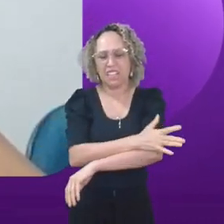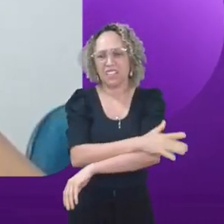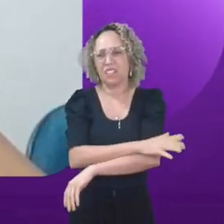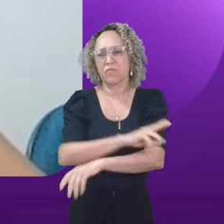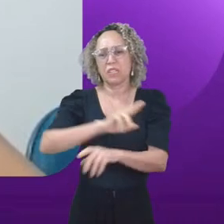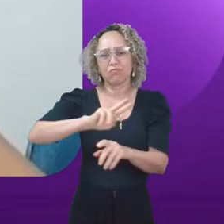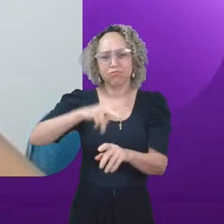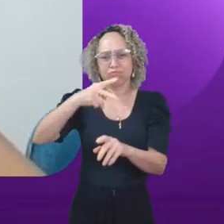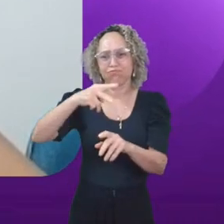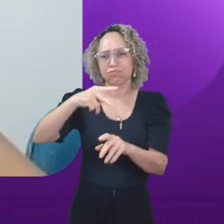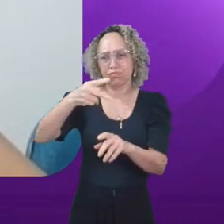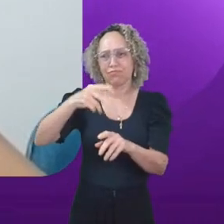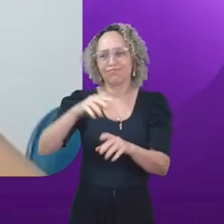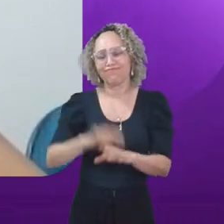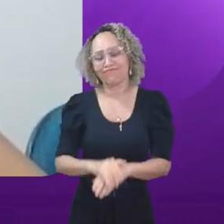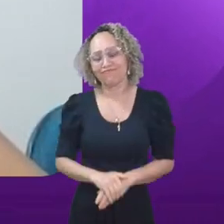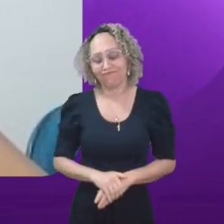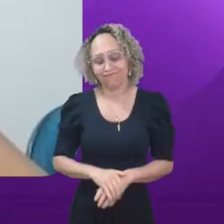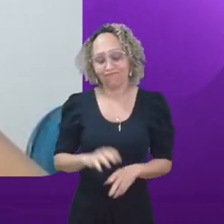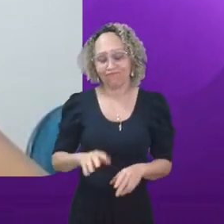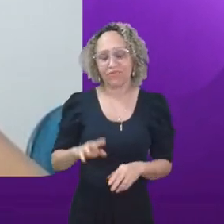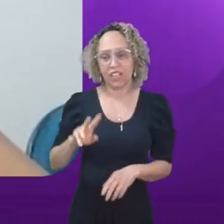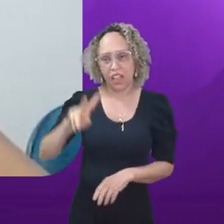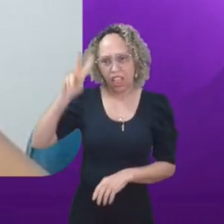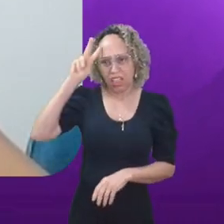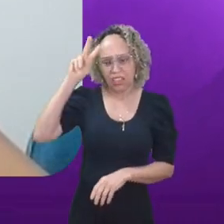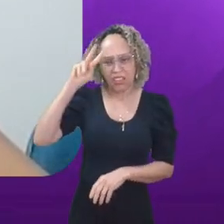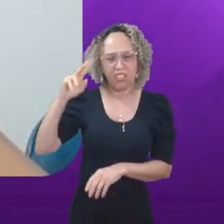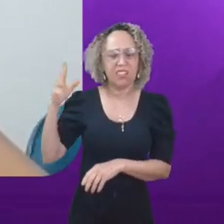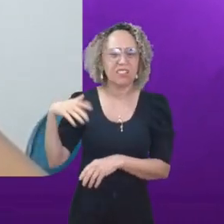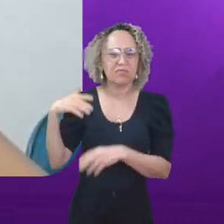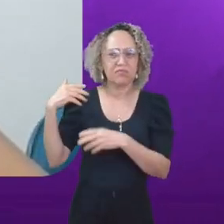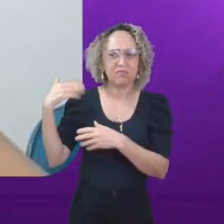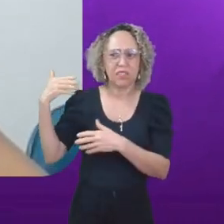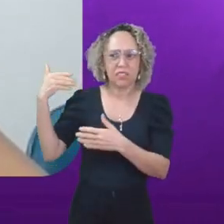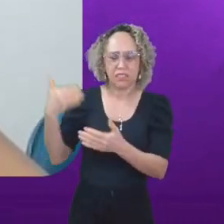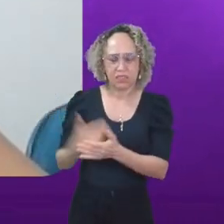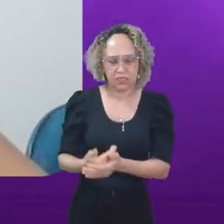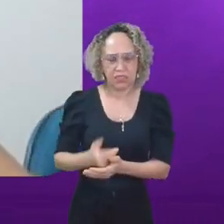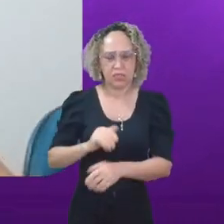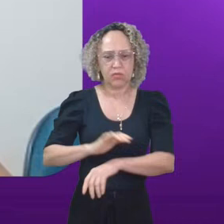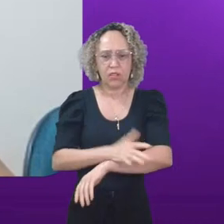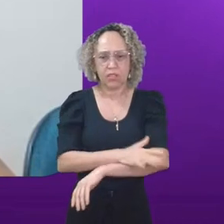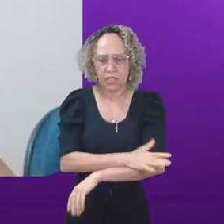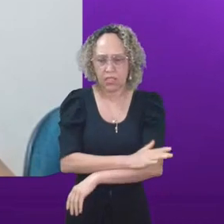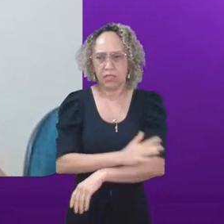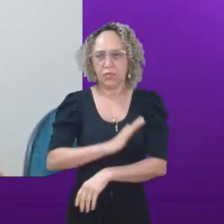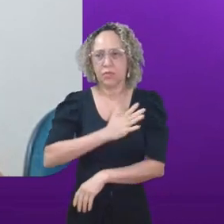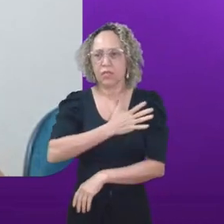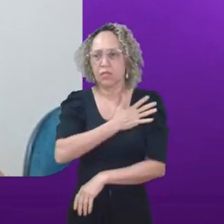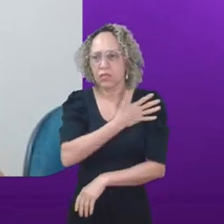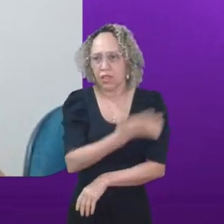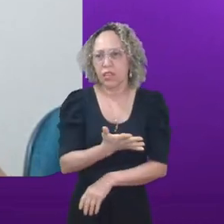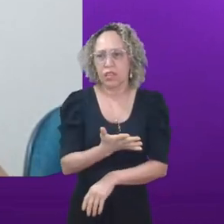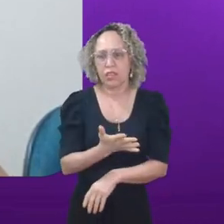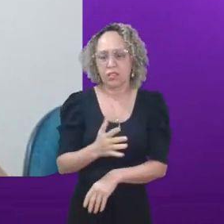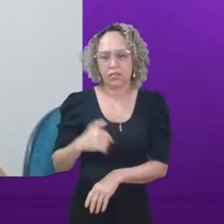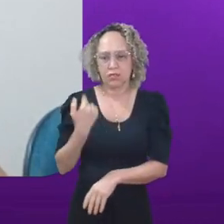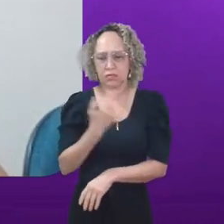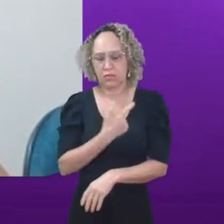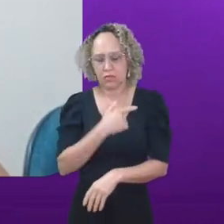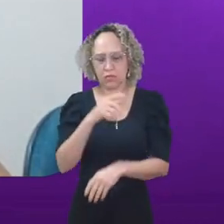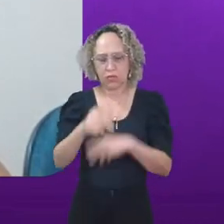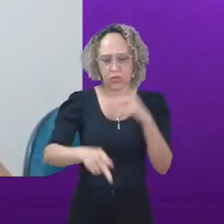É histórico, a questão do racismo, a questão do preconceito com o nosso